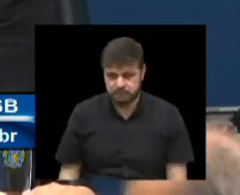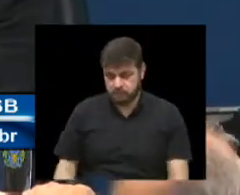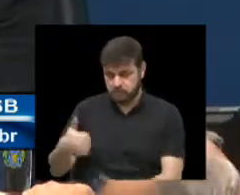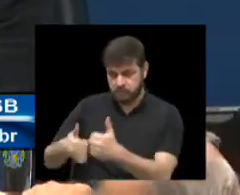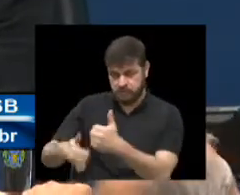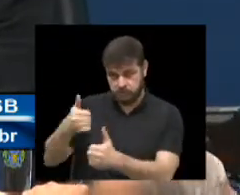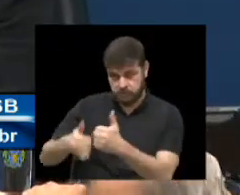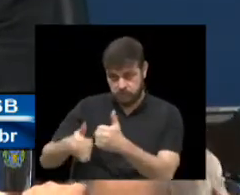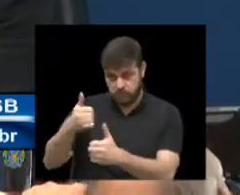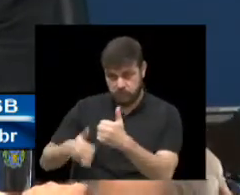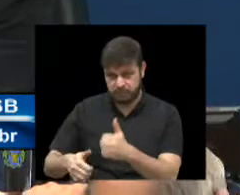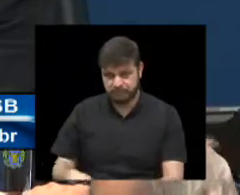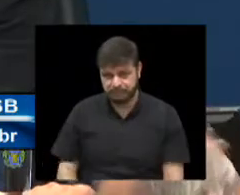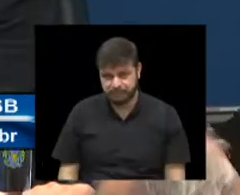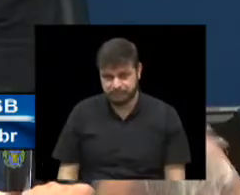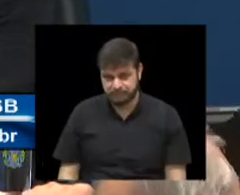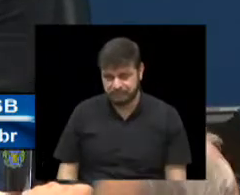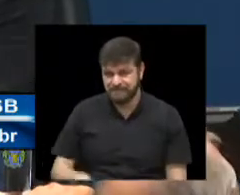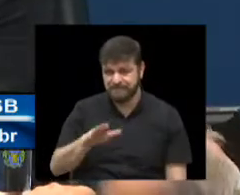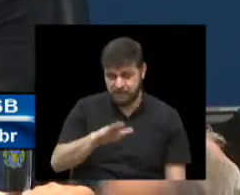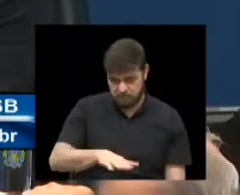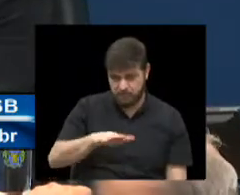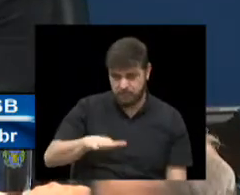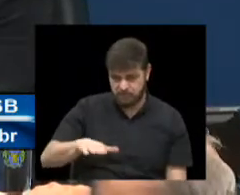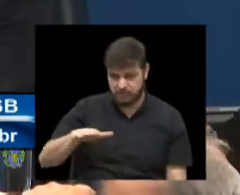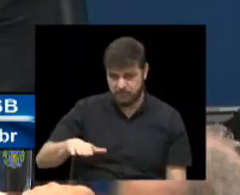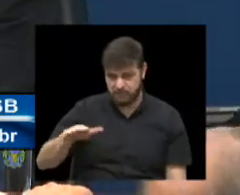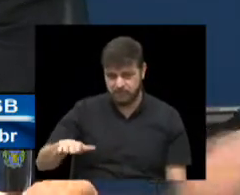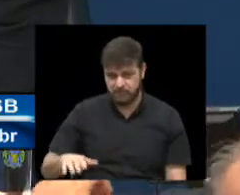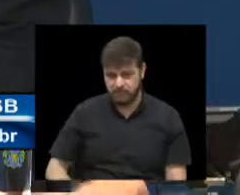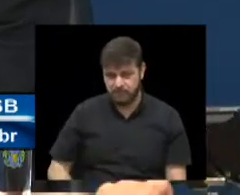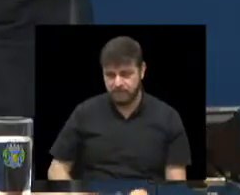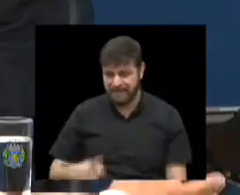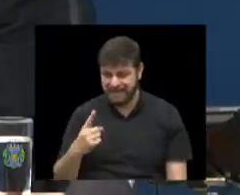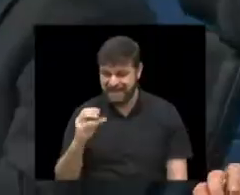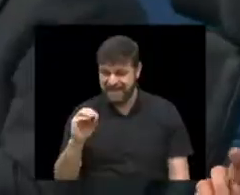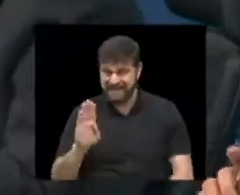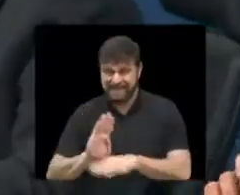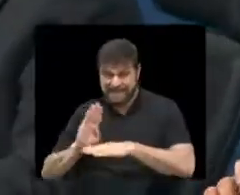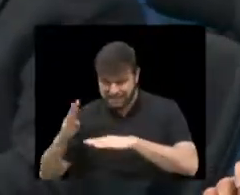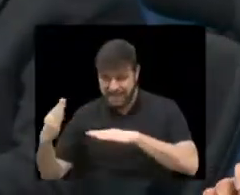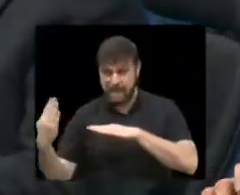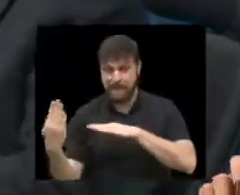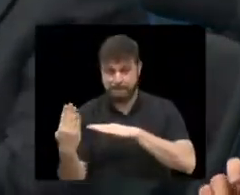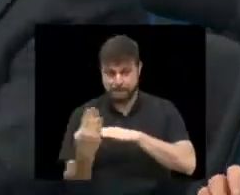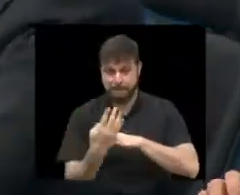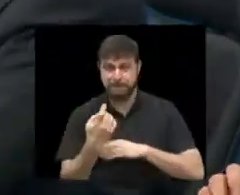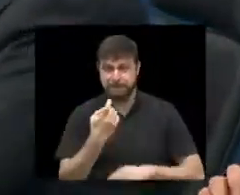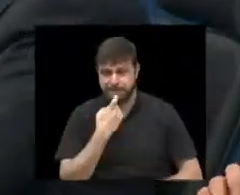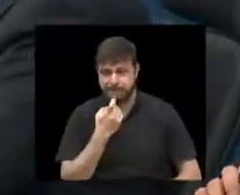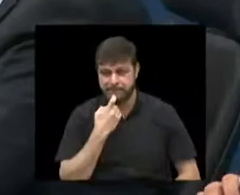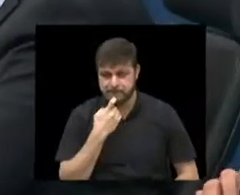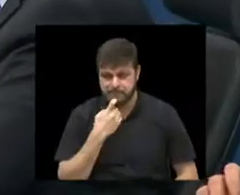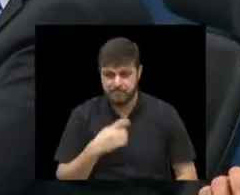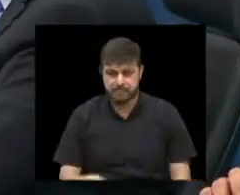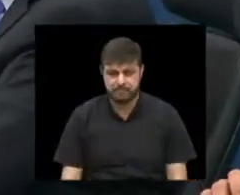Clube para crianças em 10 bairros de Campinas, senhor presidente. Encaminhe-se.